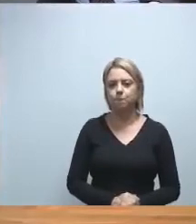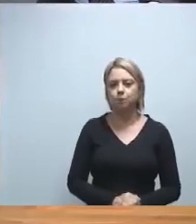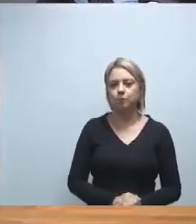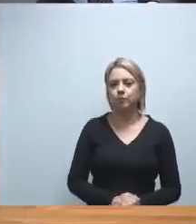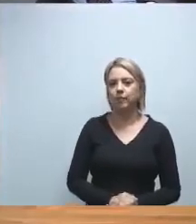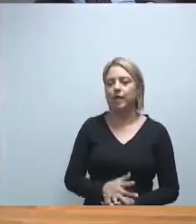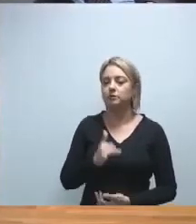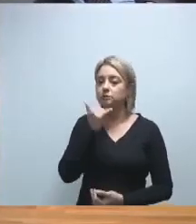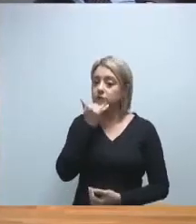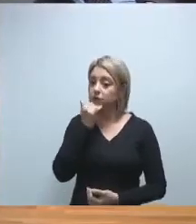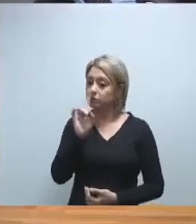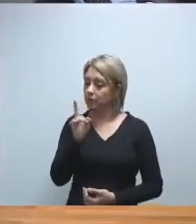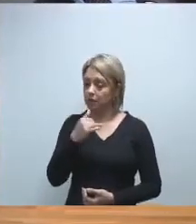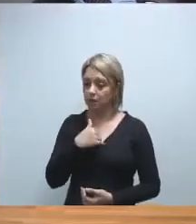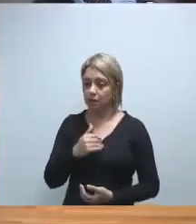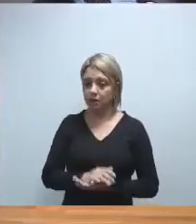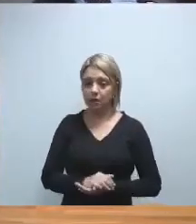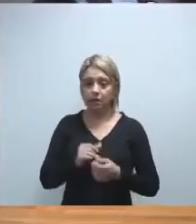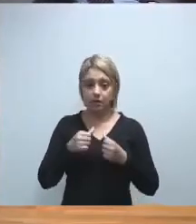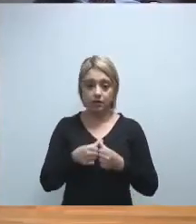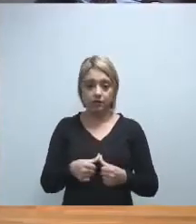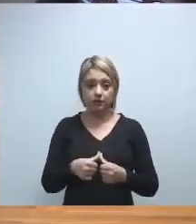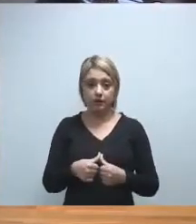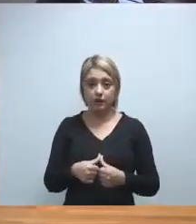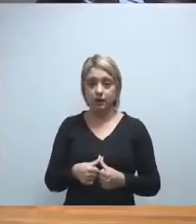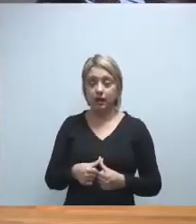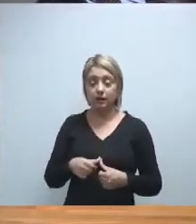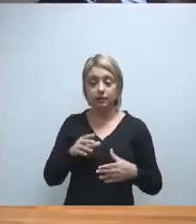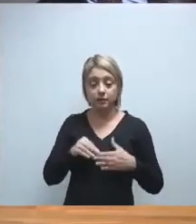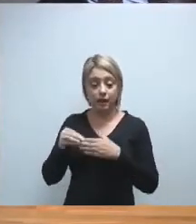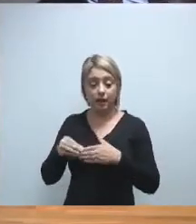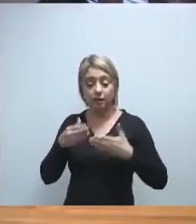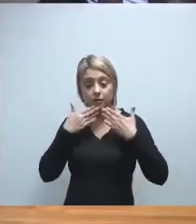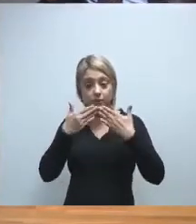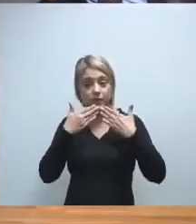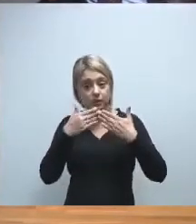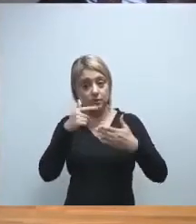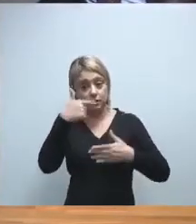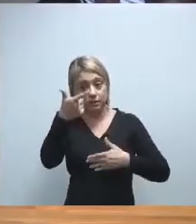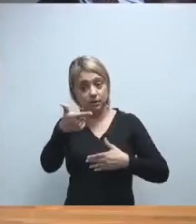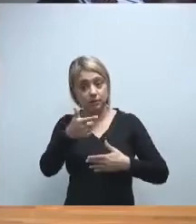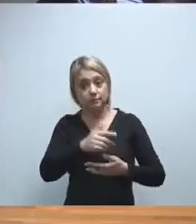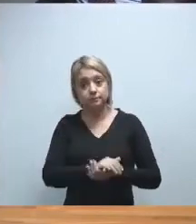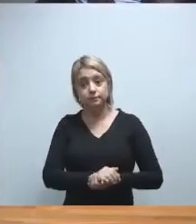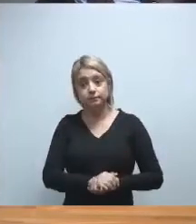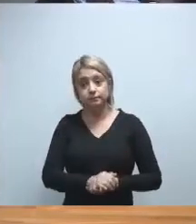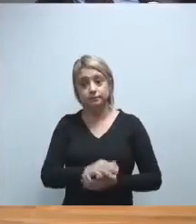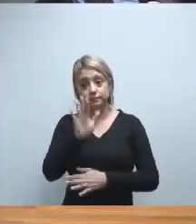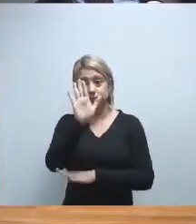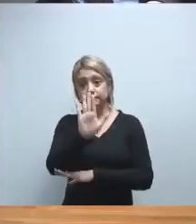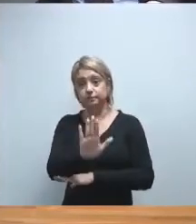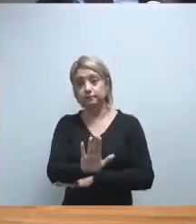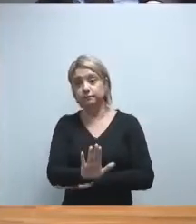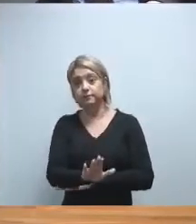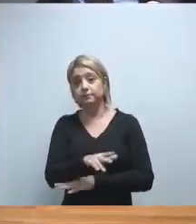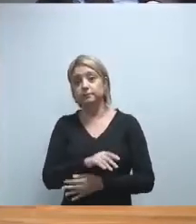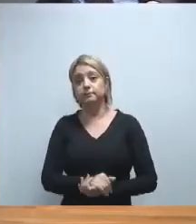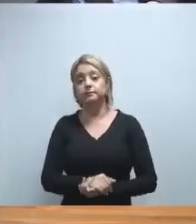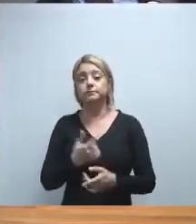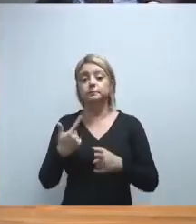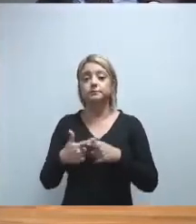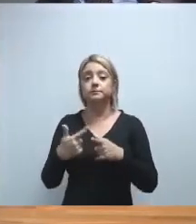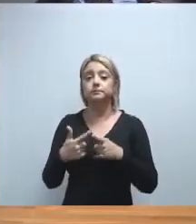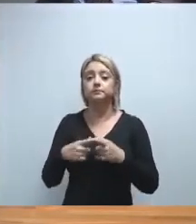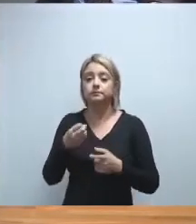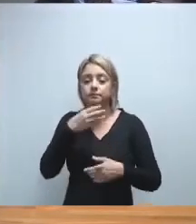tem que se desculpar e já fica aqui o registro até pode levar a reivindicação no próximo quando a gestão pode ter uma tarde é porque